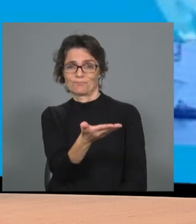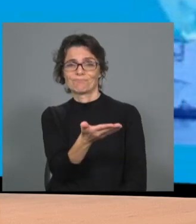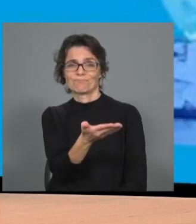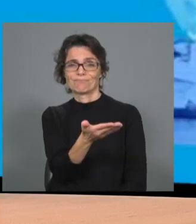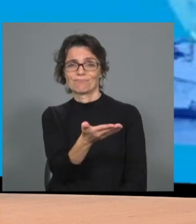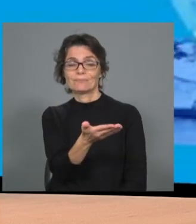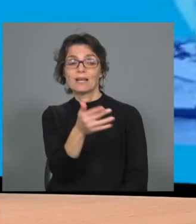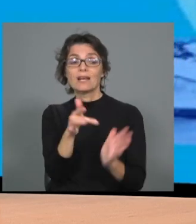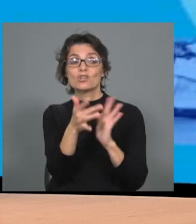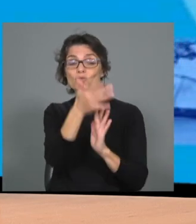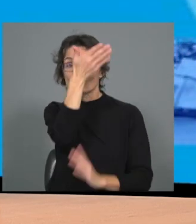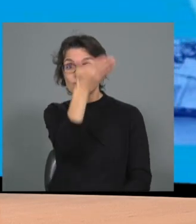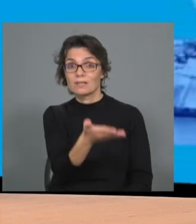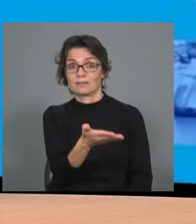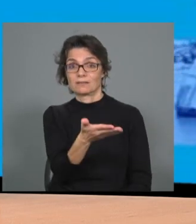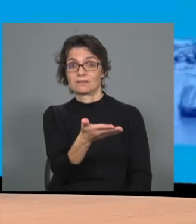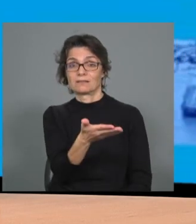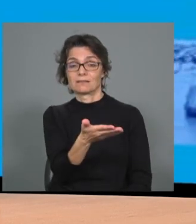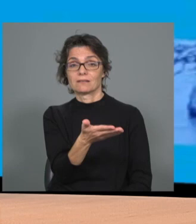que motivou